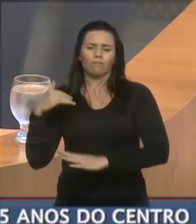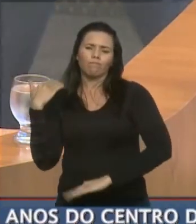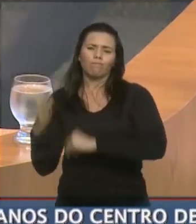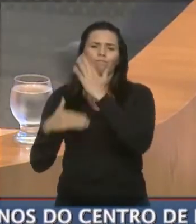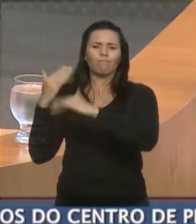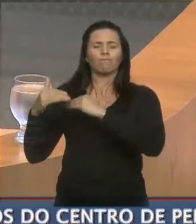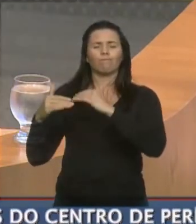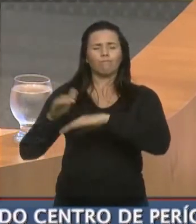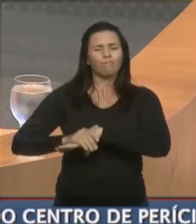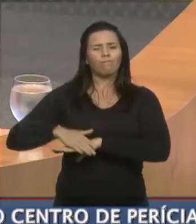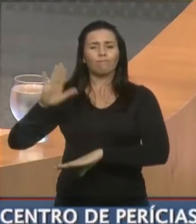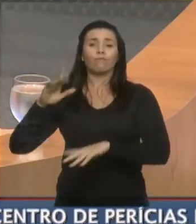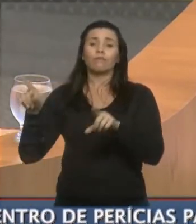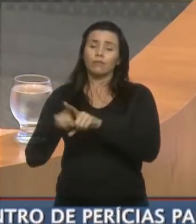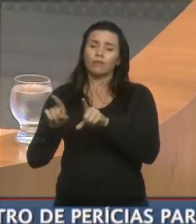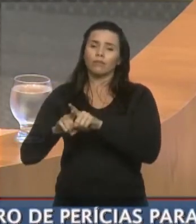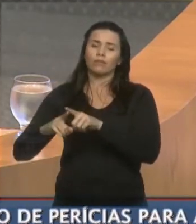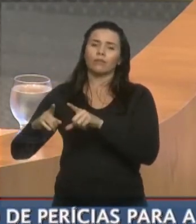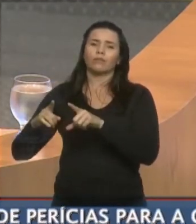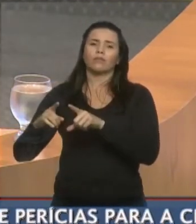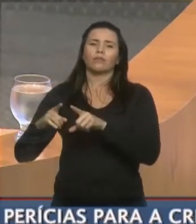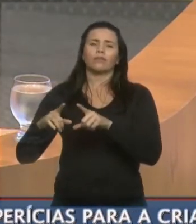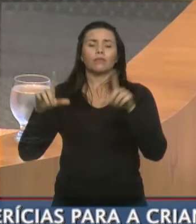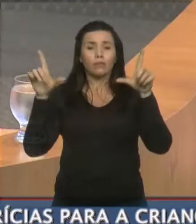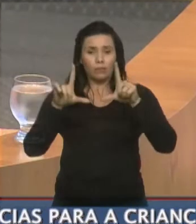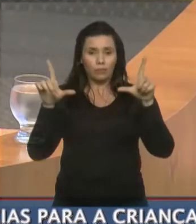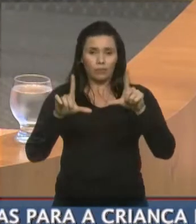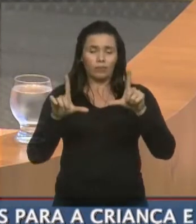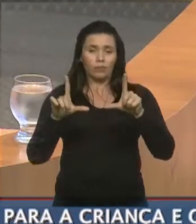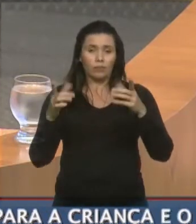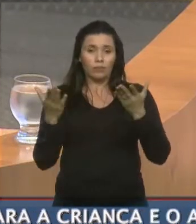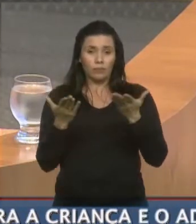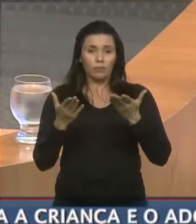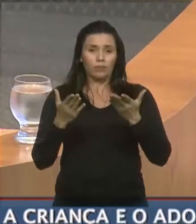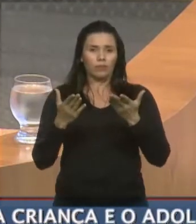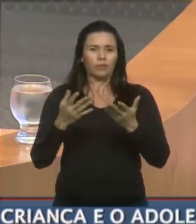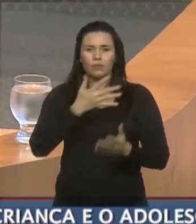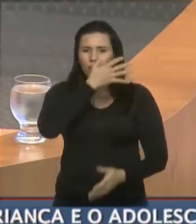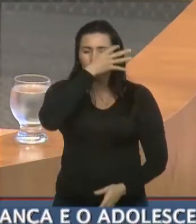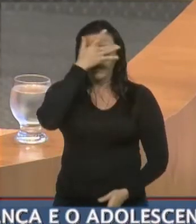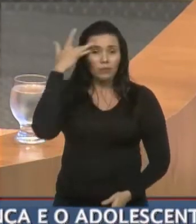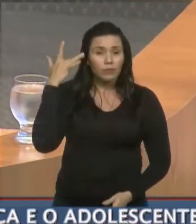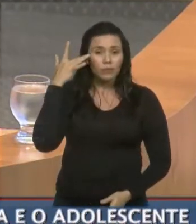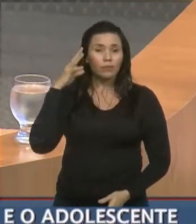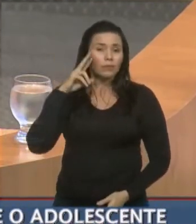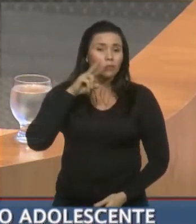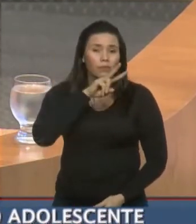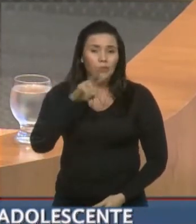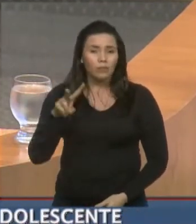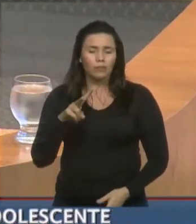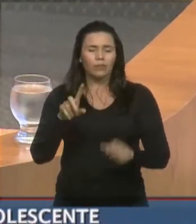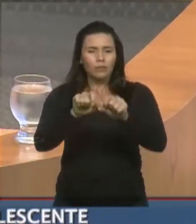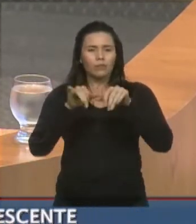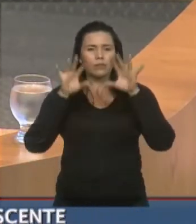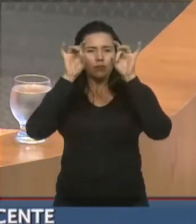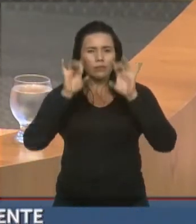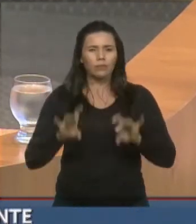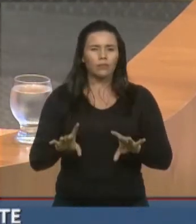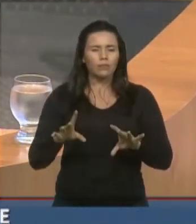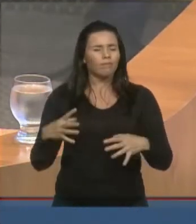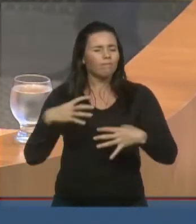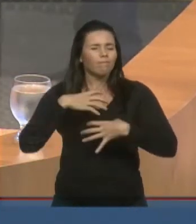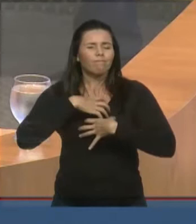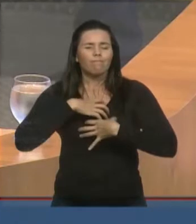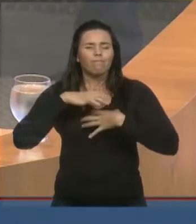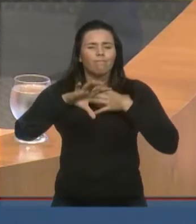eco na sociedade esta sessão solene, para que as pessoas tomem cada vez mais conhecimento e se sensibilizem na propositura de ações como essas